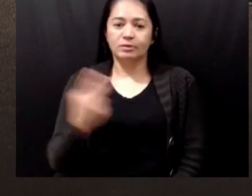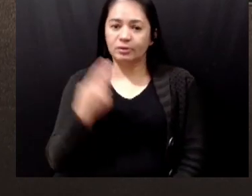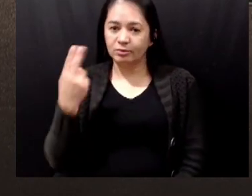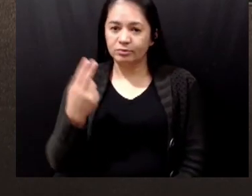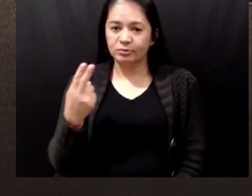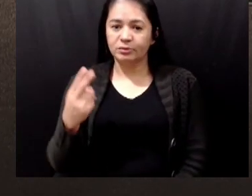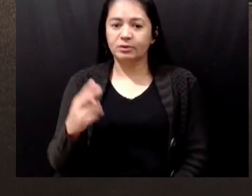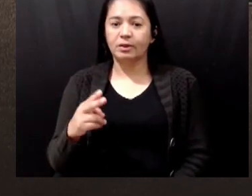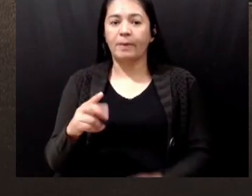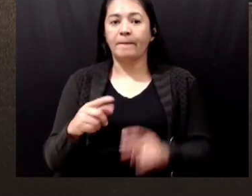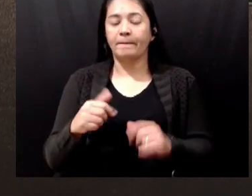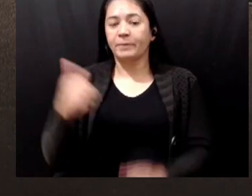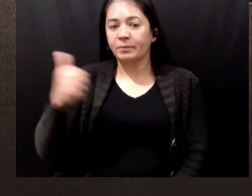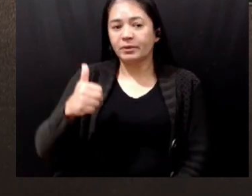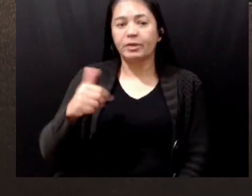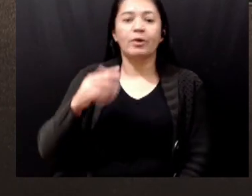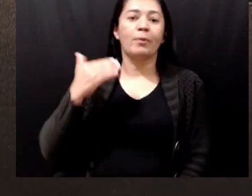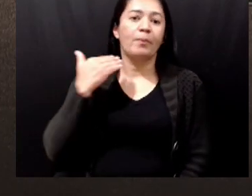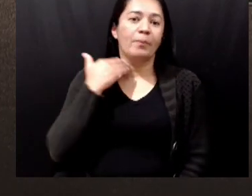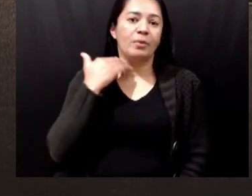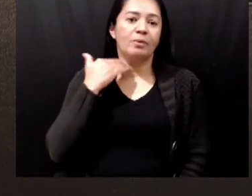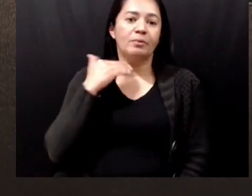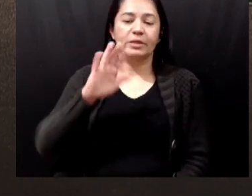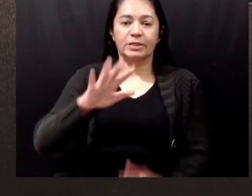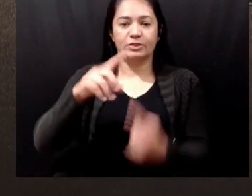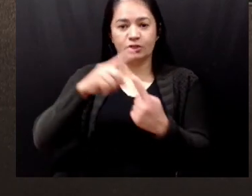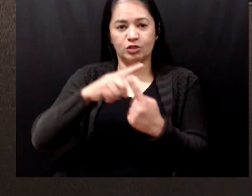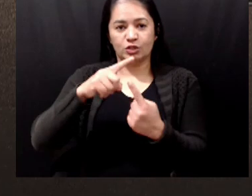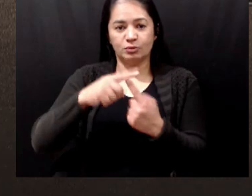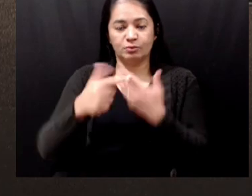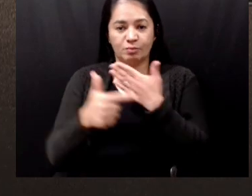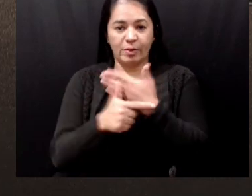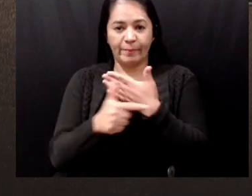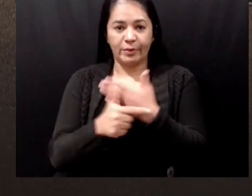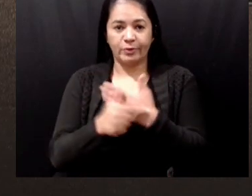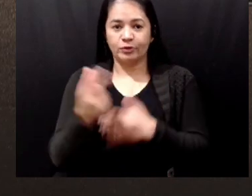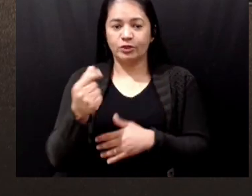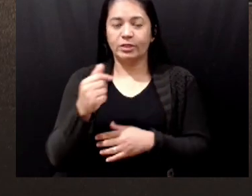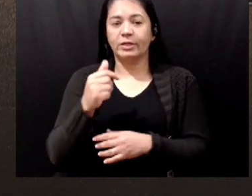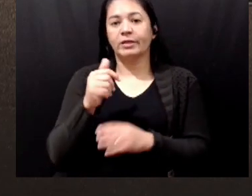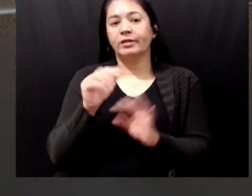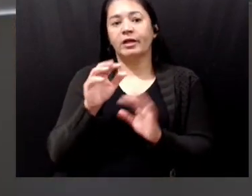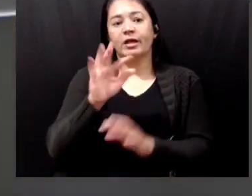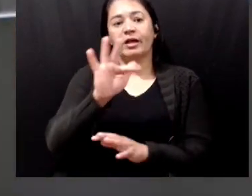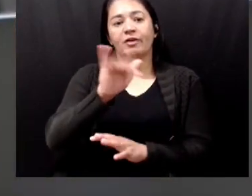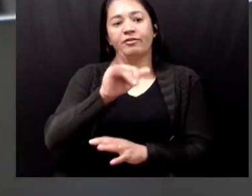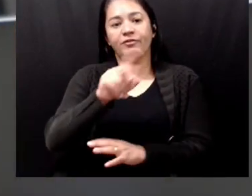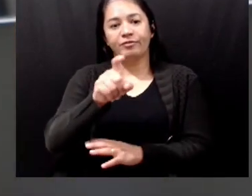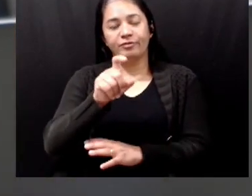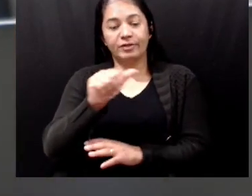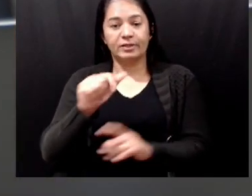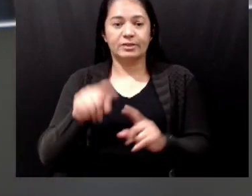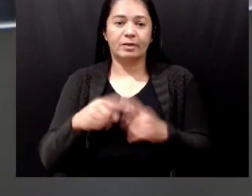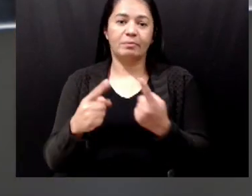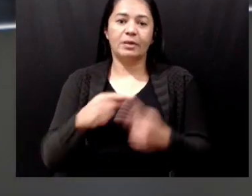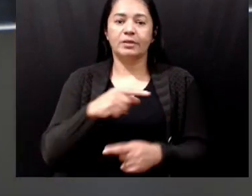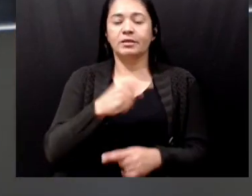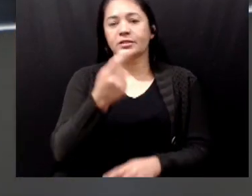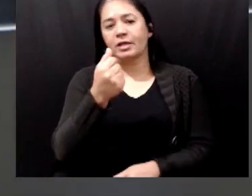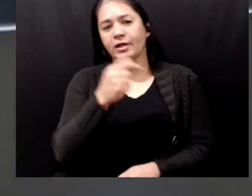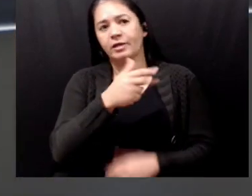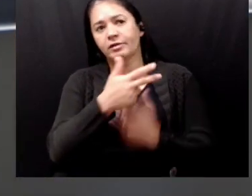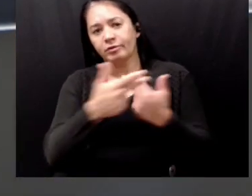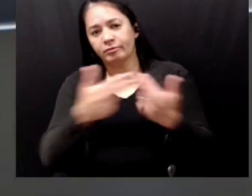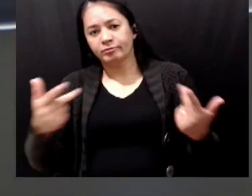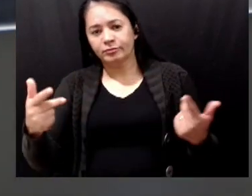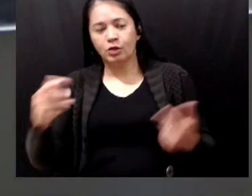emissor que emite esse tipo de papel de renda fixa, estamos dando o exemplo aqui, né? E as ações que são renda variável, ou debêntures, ou qualquer mecanismo desse tipo, também não